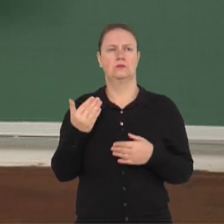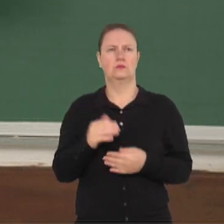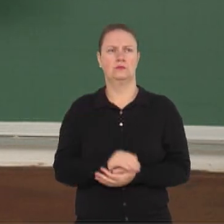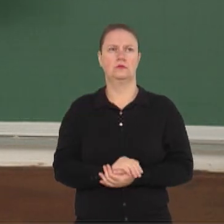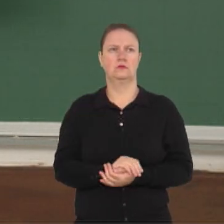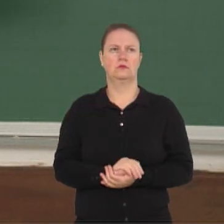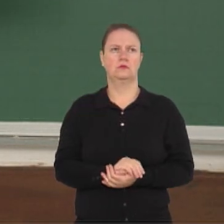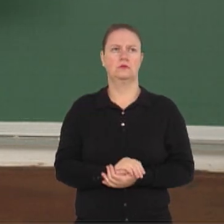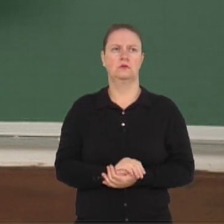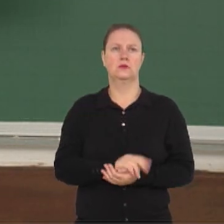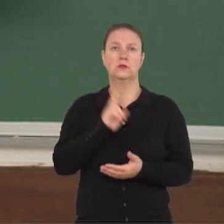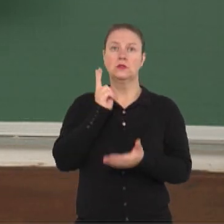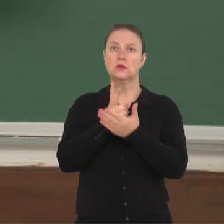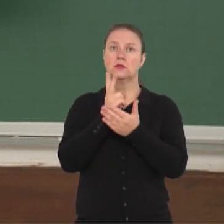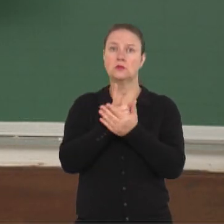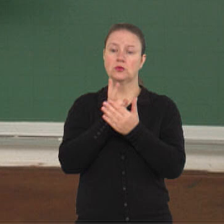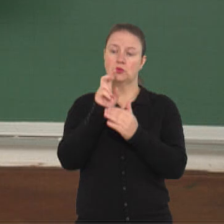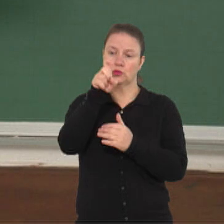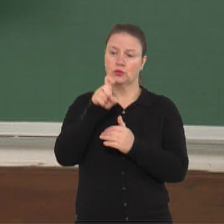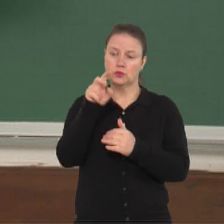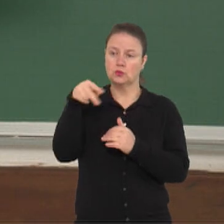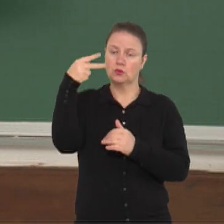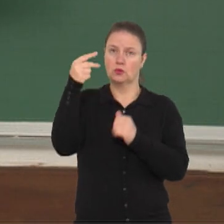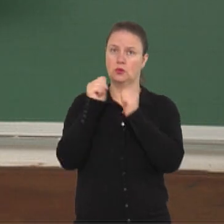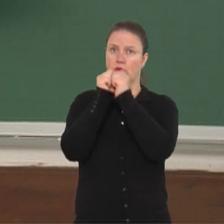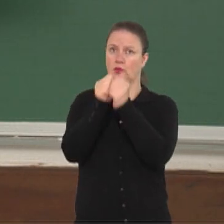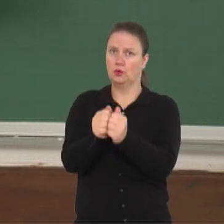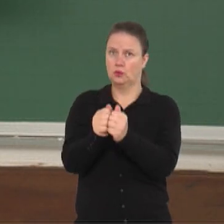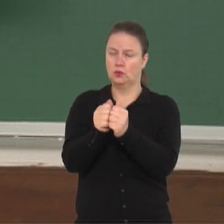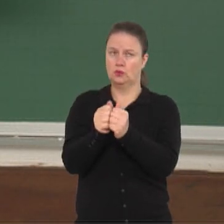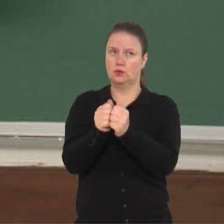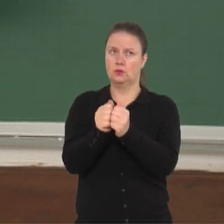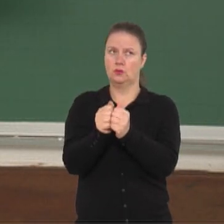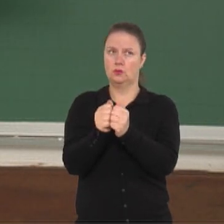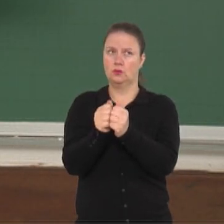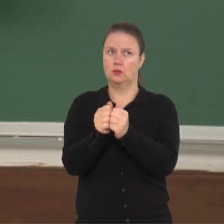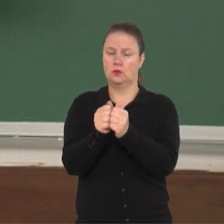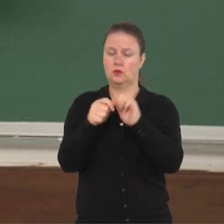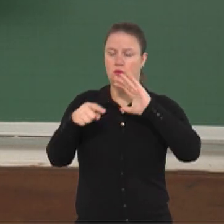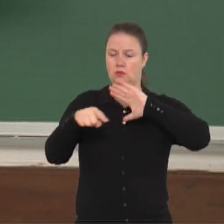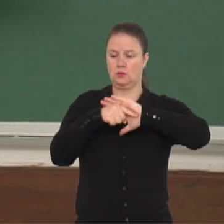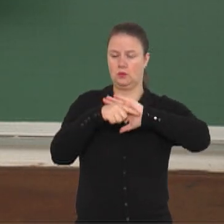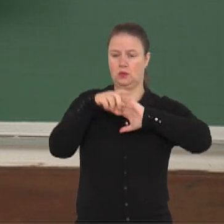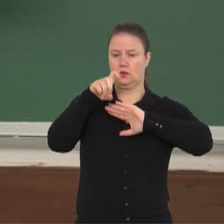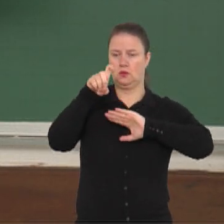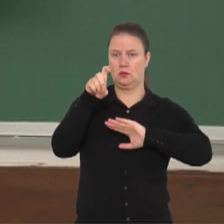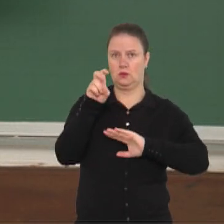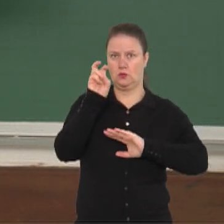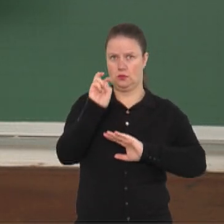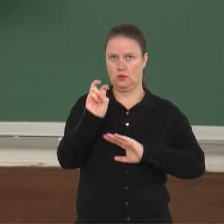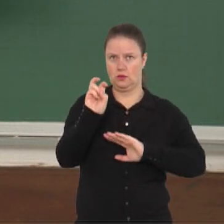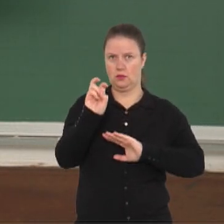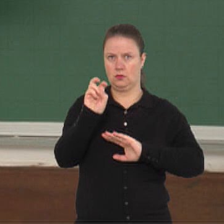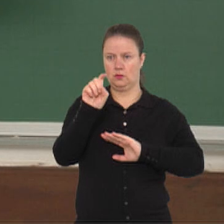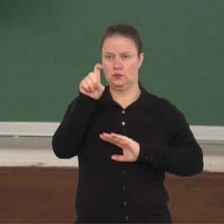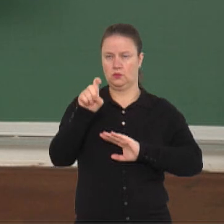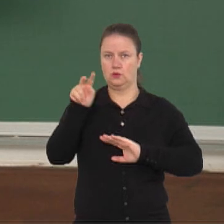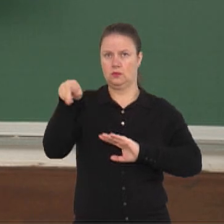x². Então, o valor que acompanha o x² é o menos 5. Então, a vale menos 5.